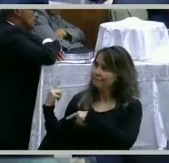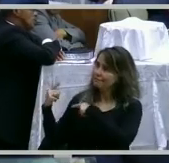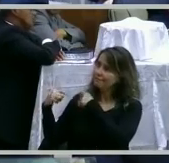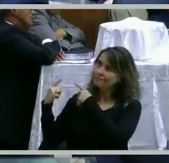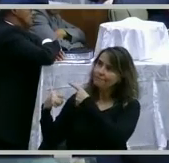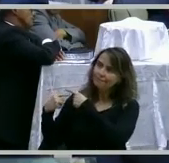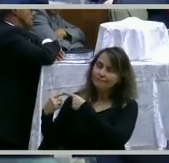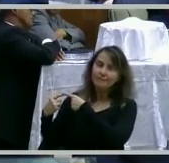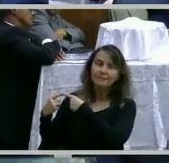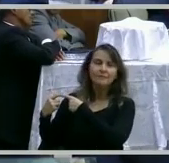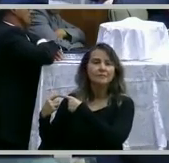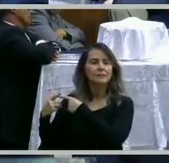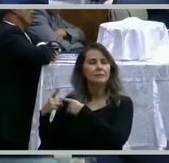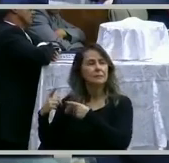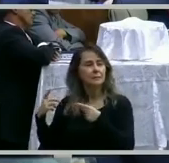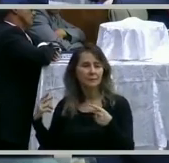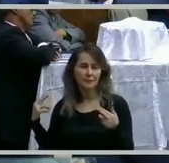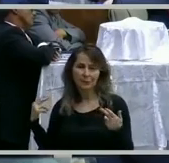experiências,